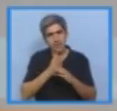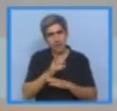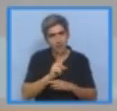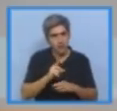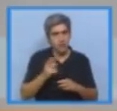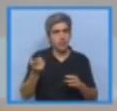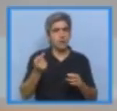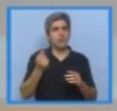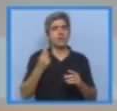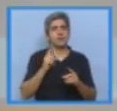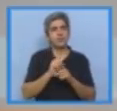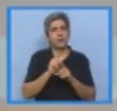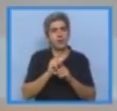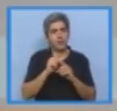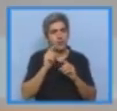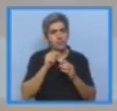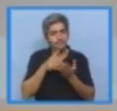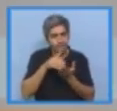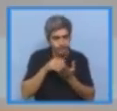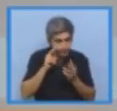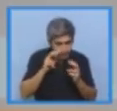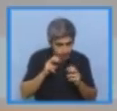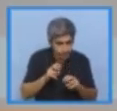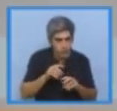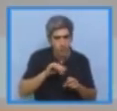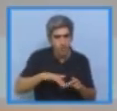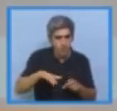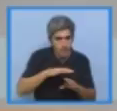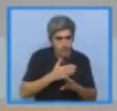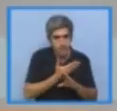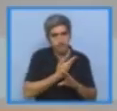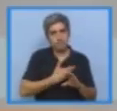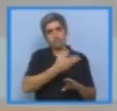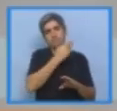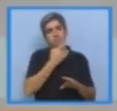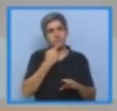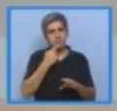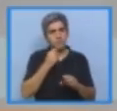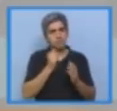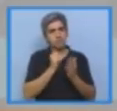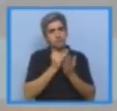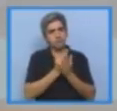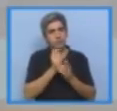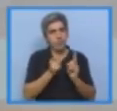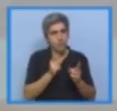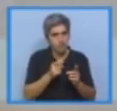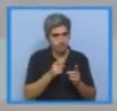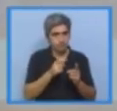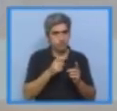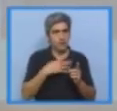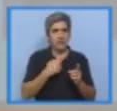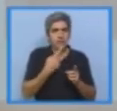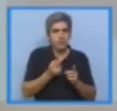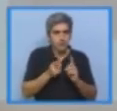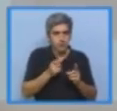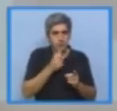literal, quase como a arqueologia também dos lugares, ajudar as pessoas a perceber os símbolos, o que é que